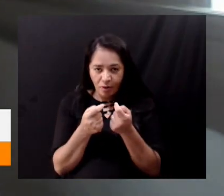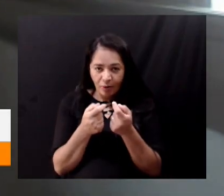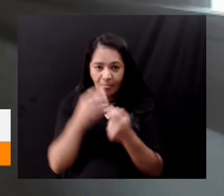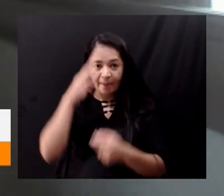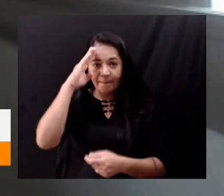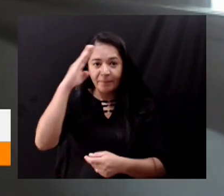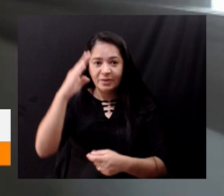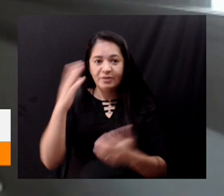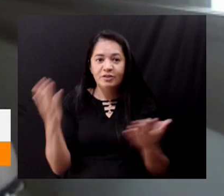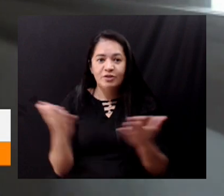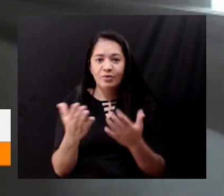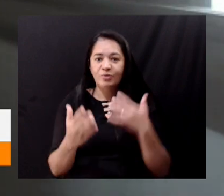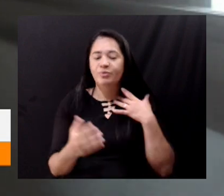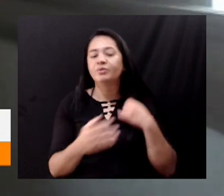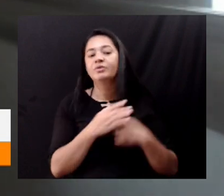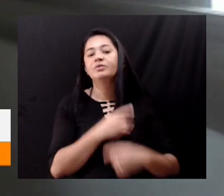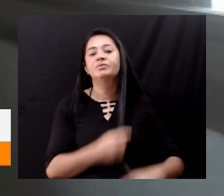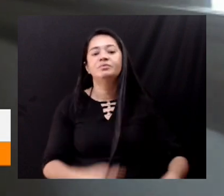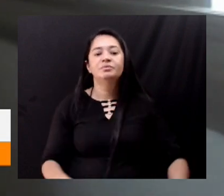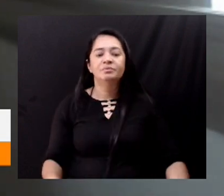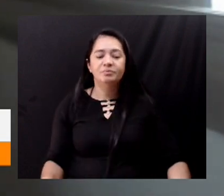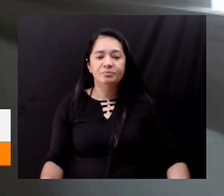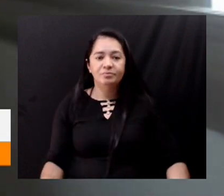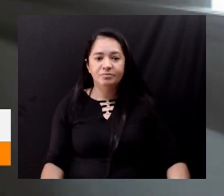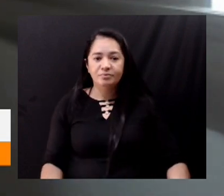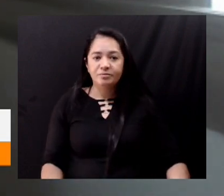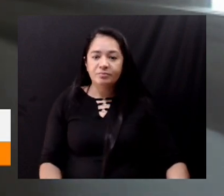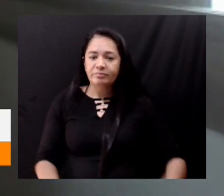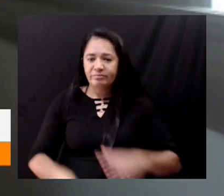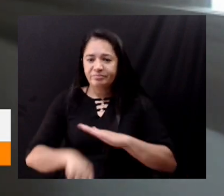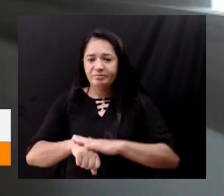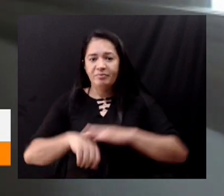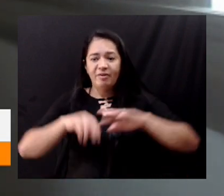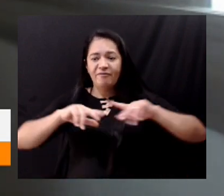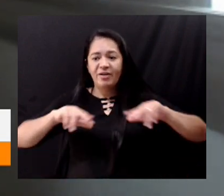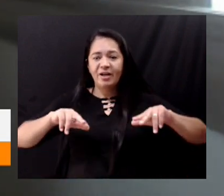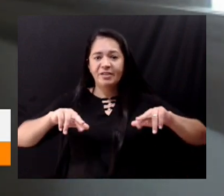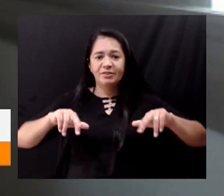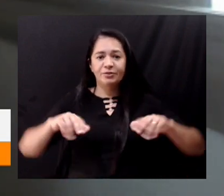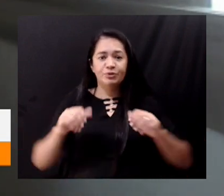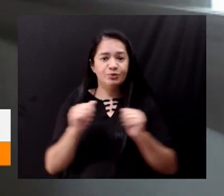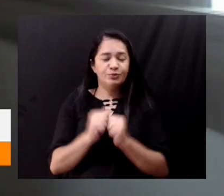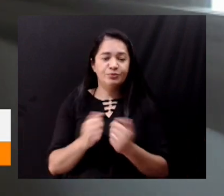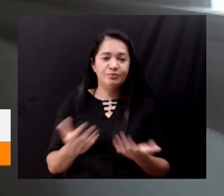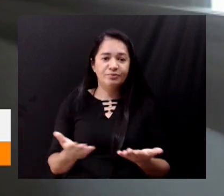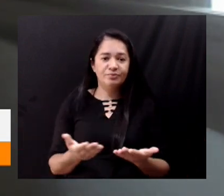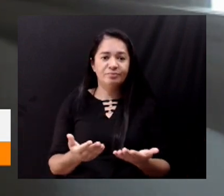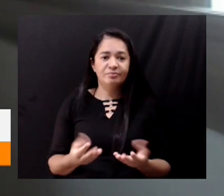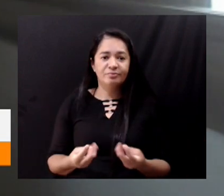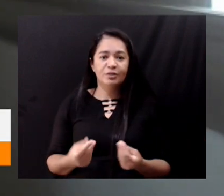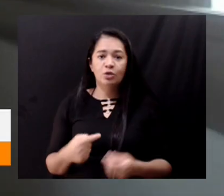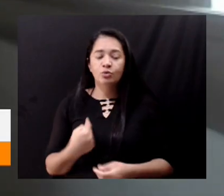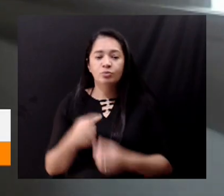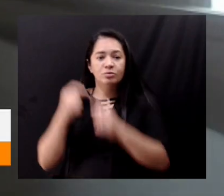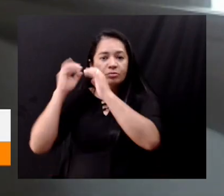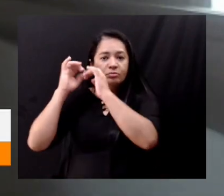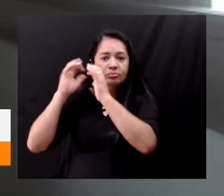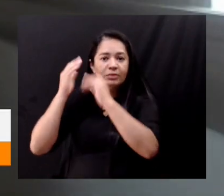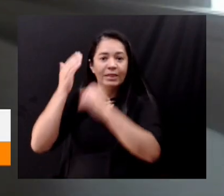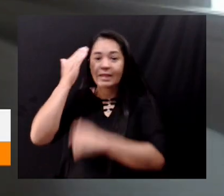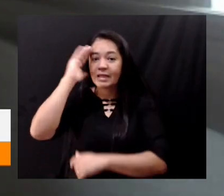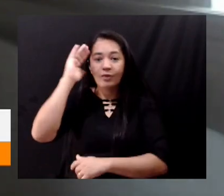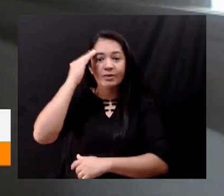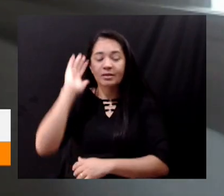sabe que a gente faz muitas coisas ao mesmo tempo e acaba que o nosso cérebro ele não entende